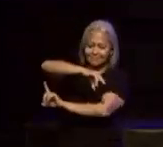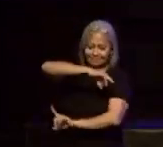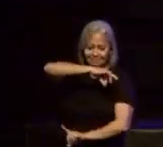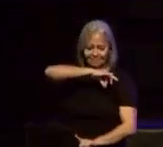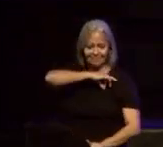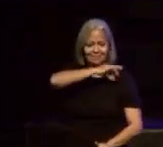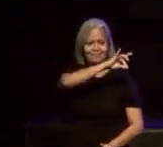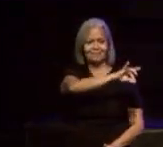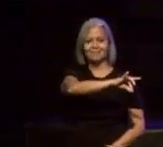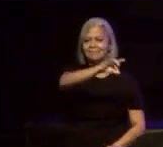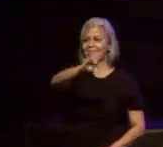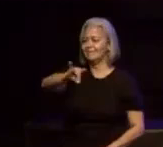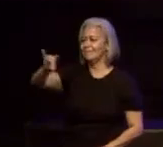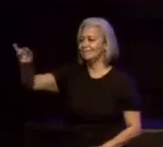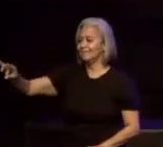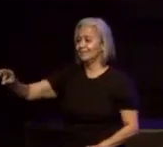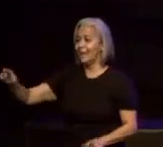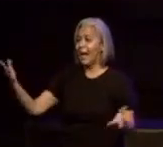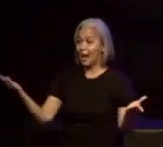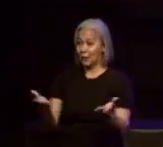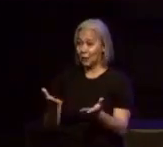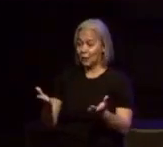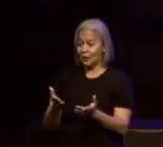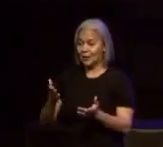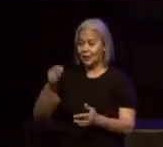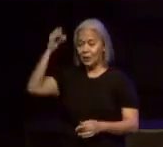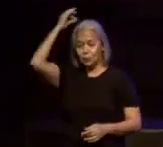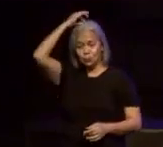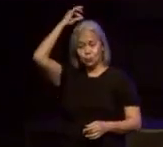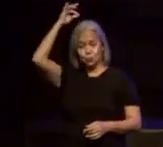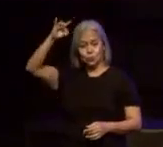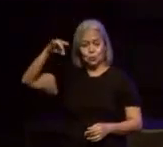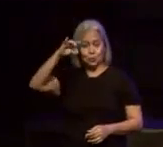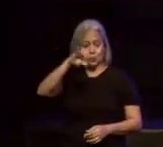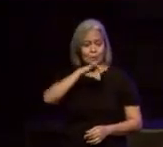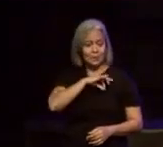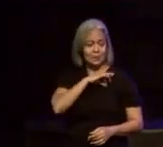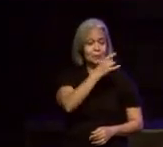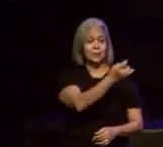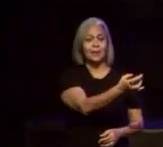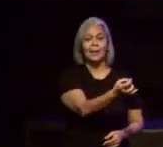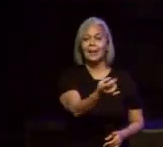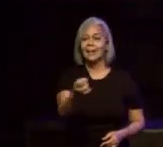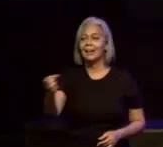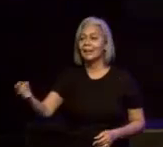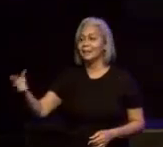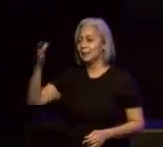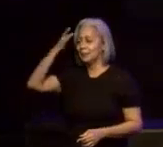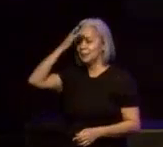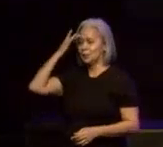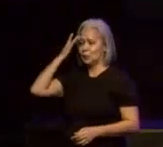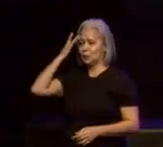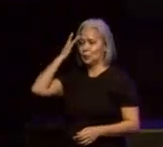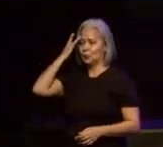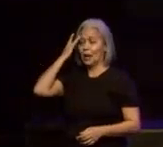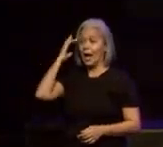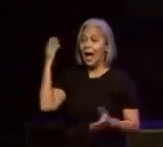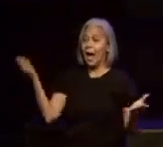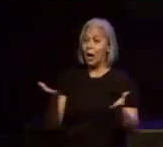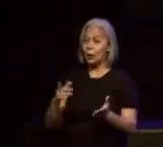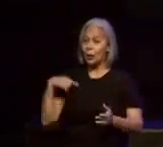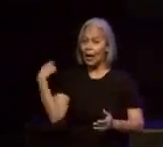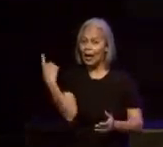papel. E agora o bastão passou para nós, para a igreja. para sermos a sua representação, agentes